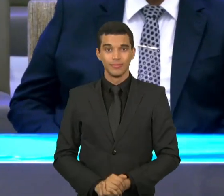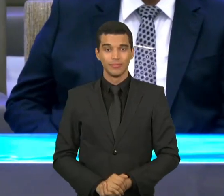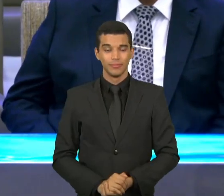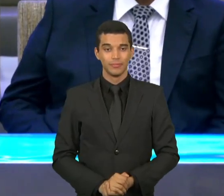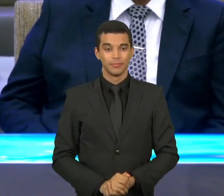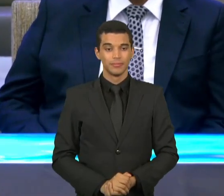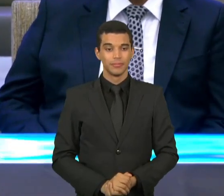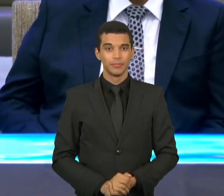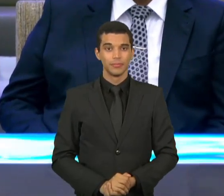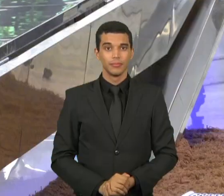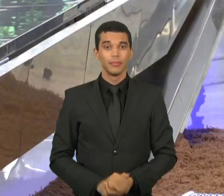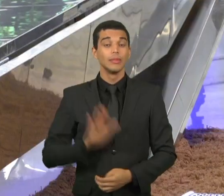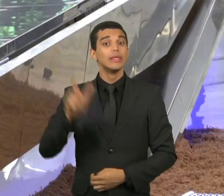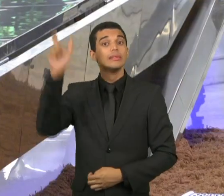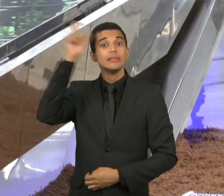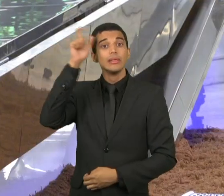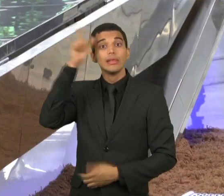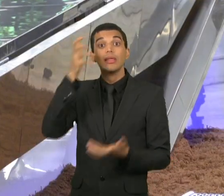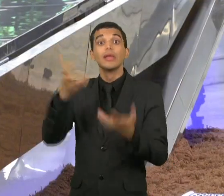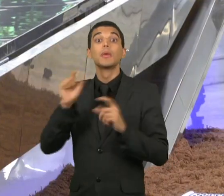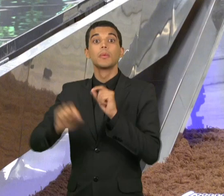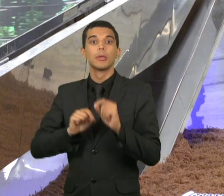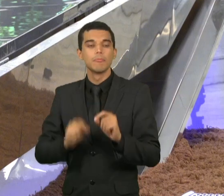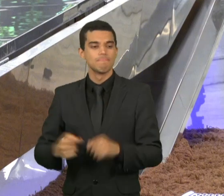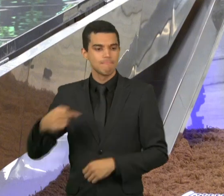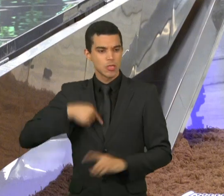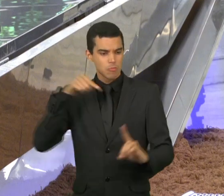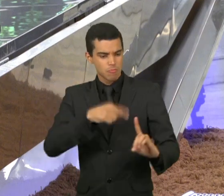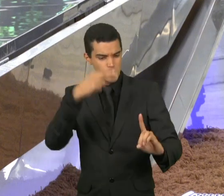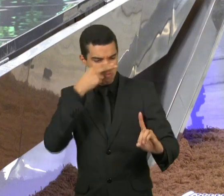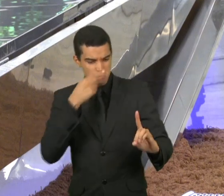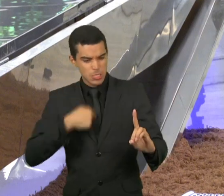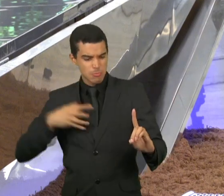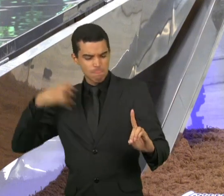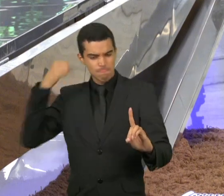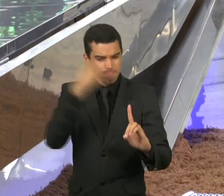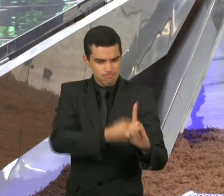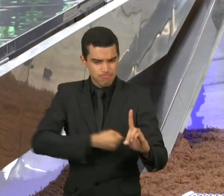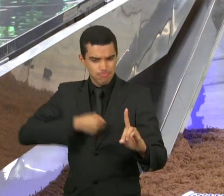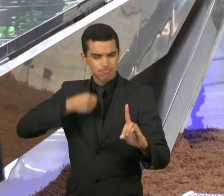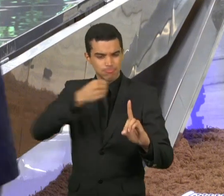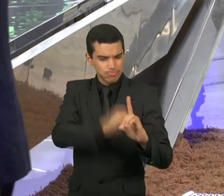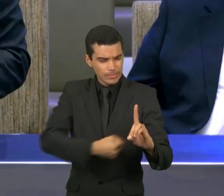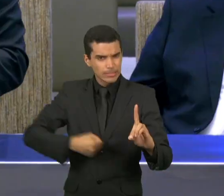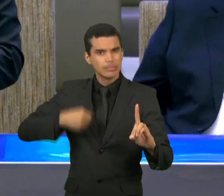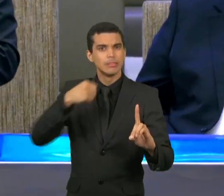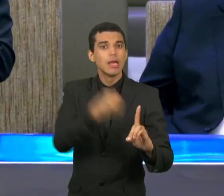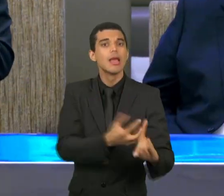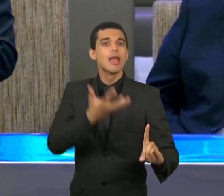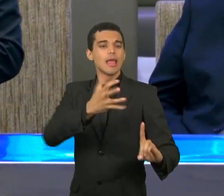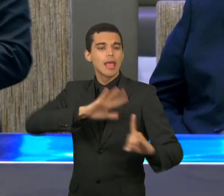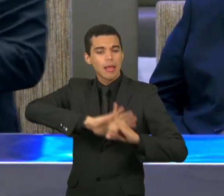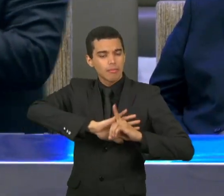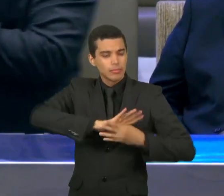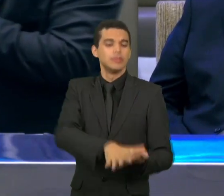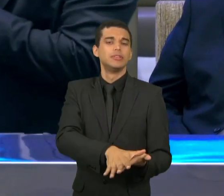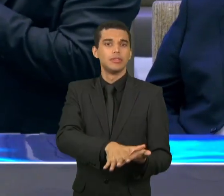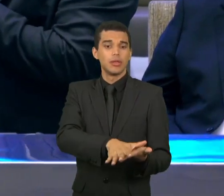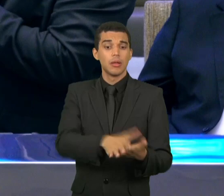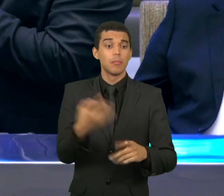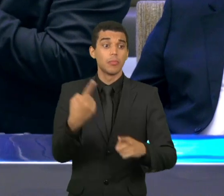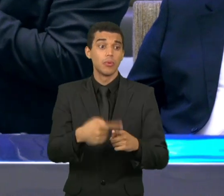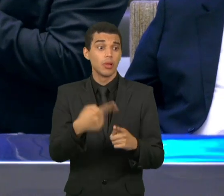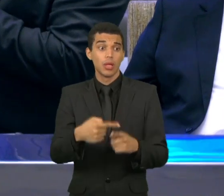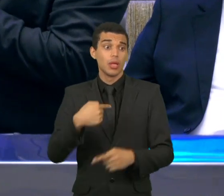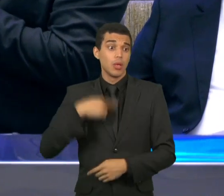Qual é a luta do diabo? Vou acabar com ele. Vou acabar com ela. Porque eu não sei nem qual